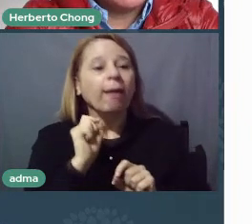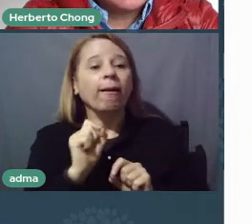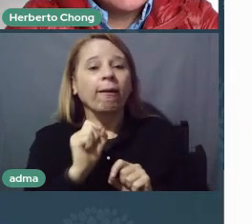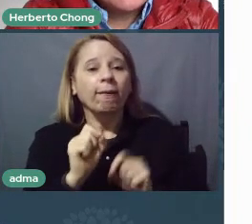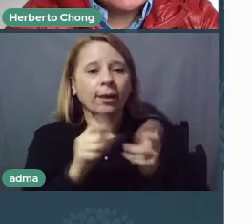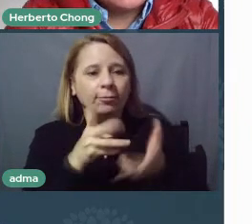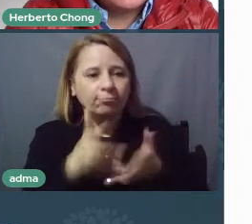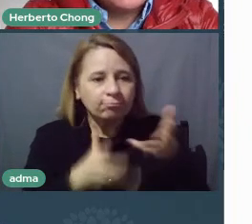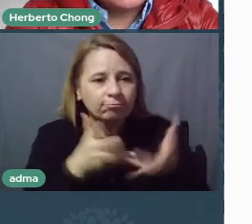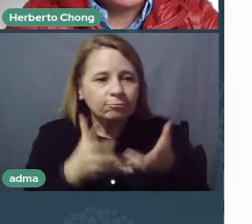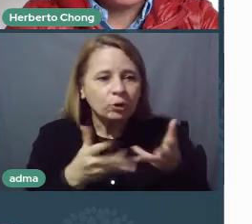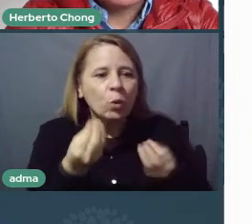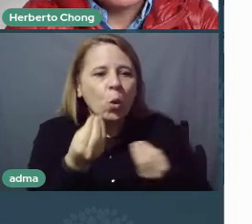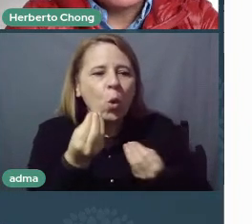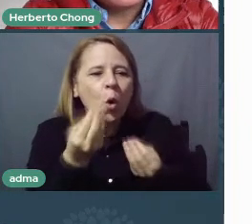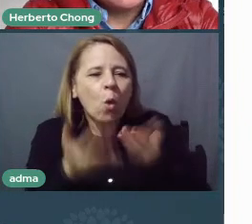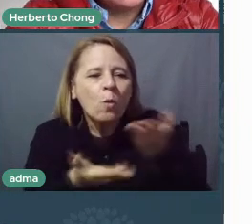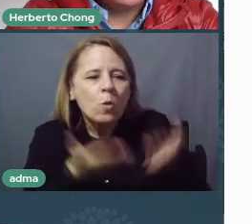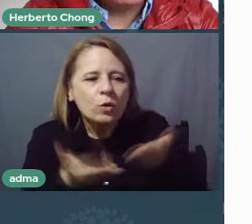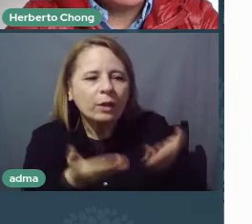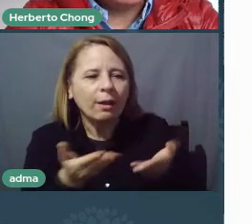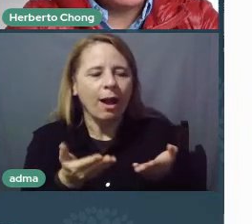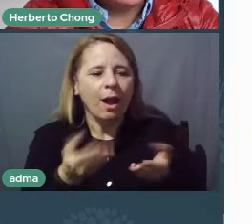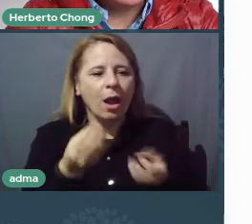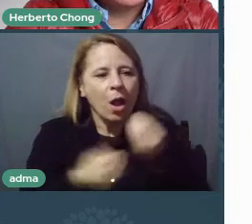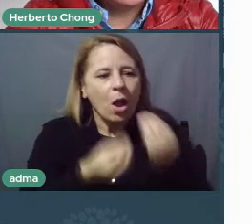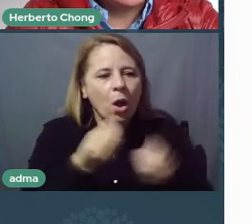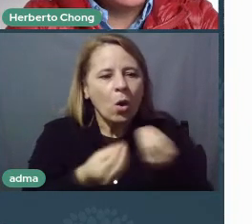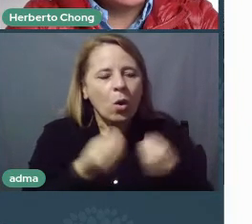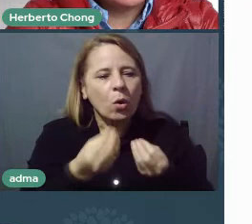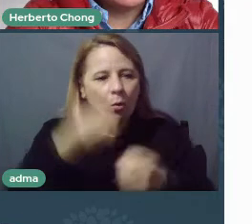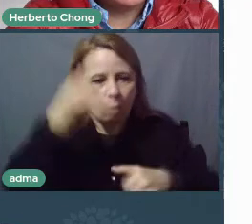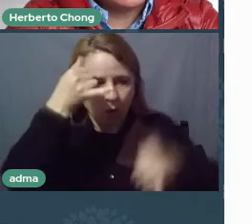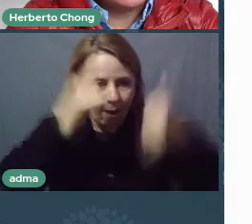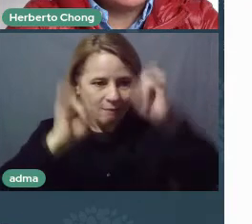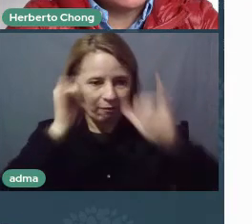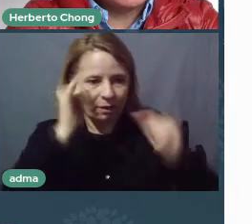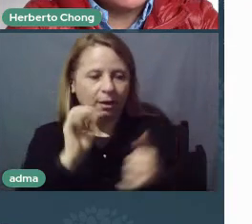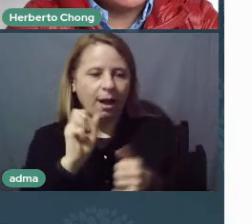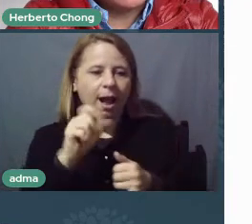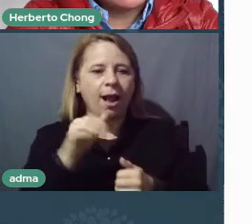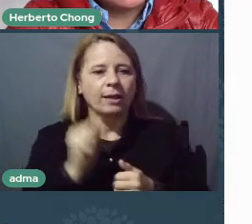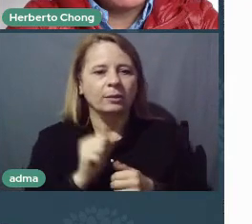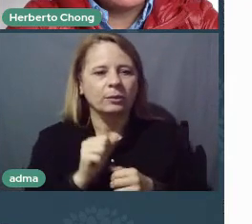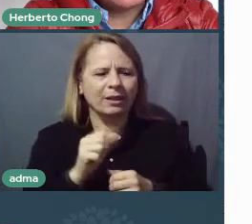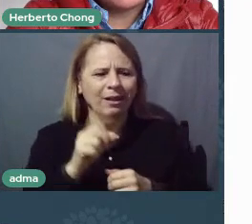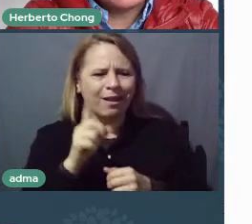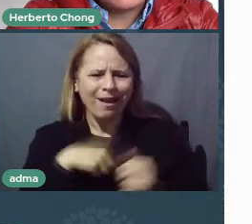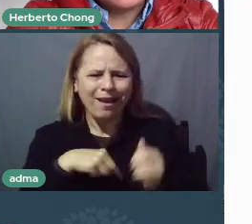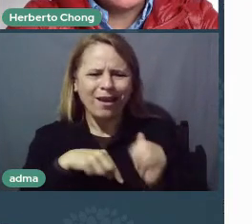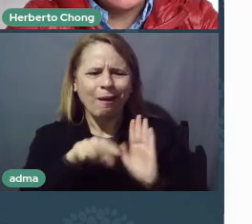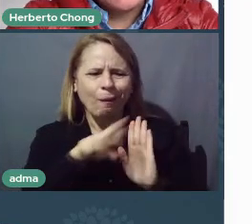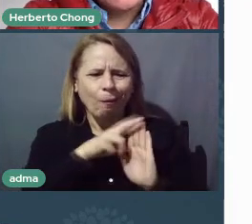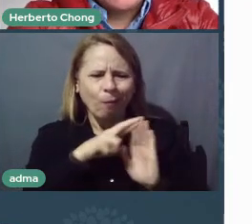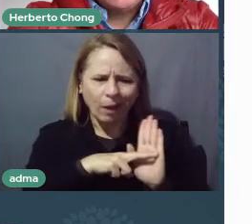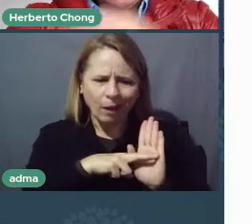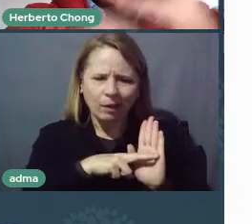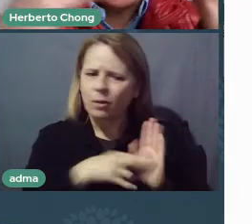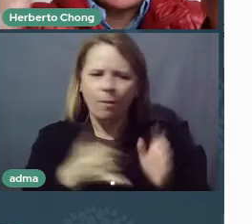da Asma. A GINA, ela não é uma diretriz especificamente, mas ela é uma